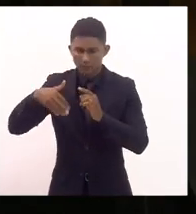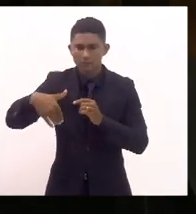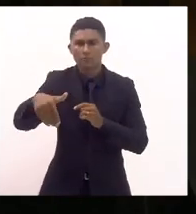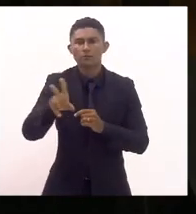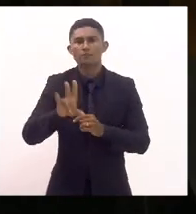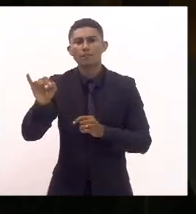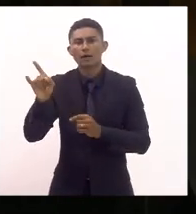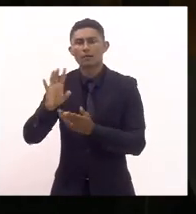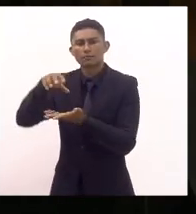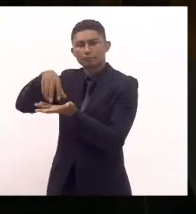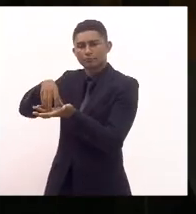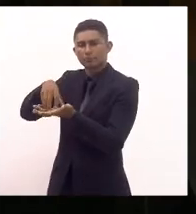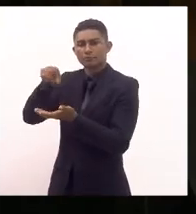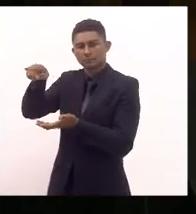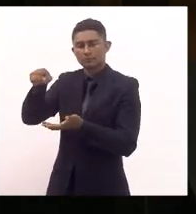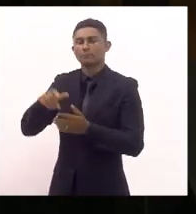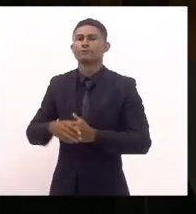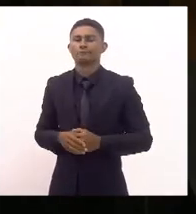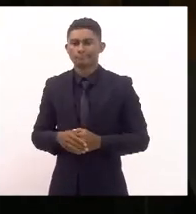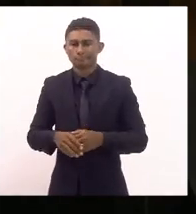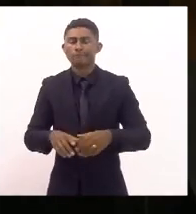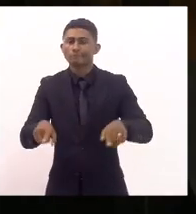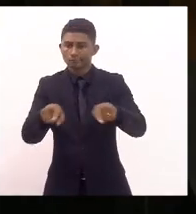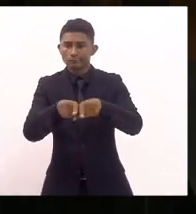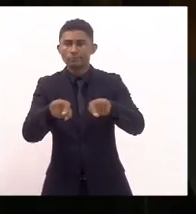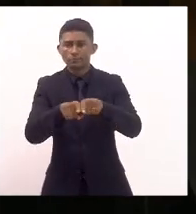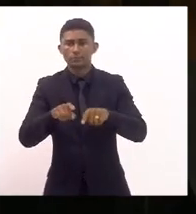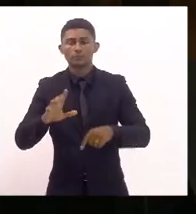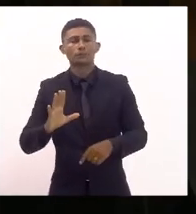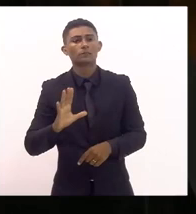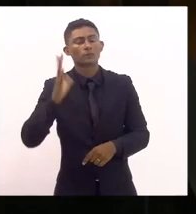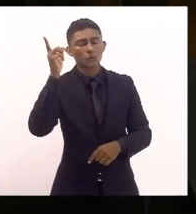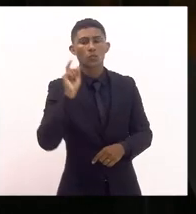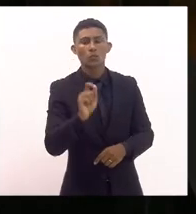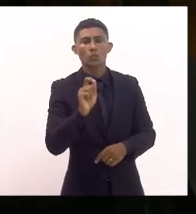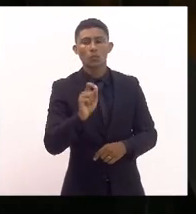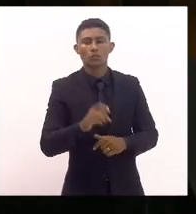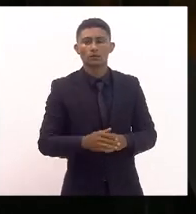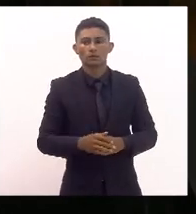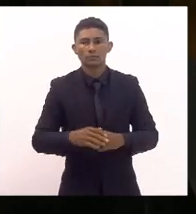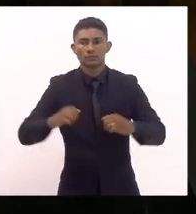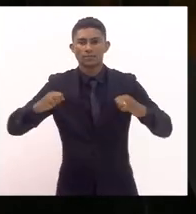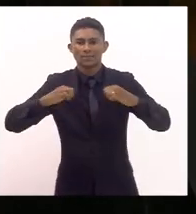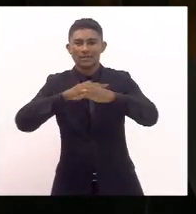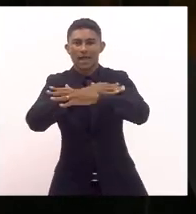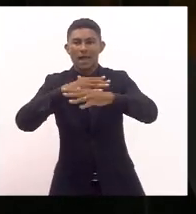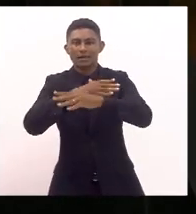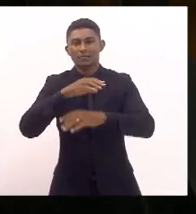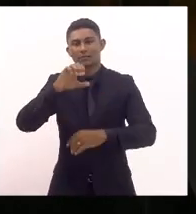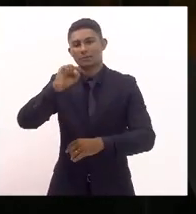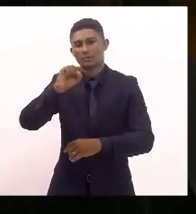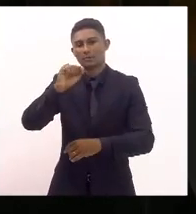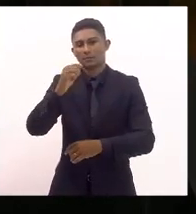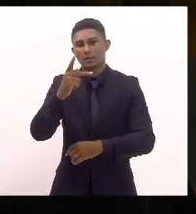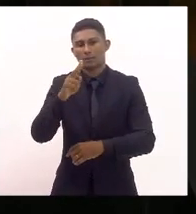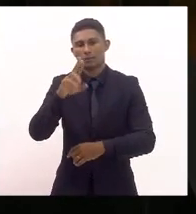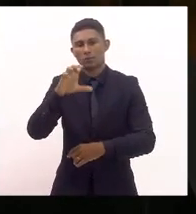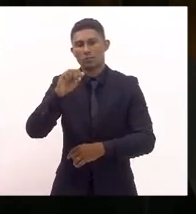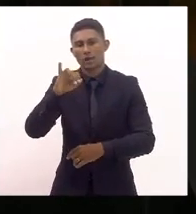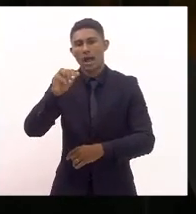também e o mesmo acontecendo com a cidade de Sapucaia